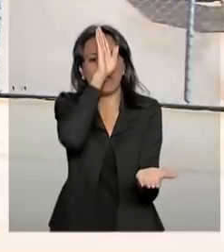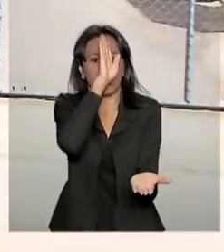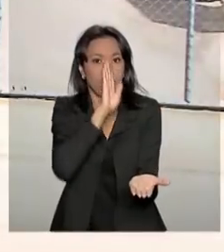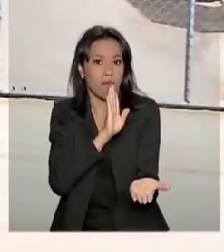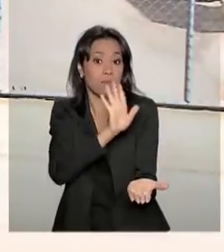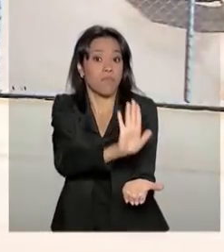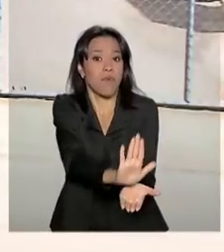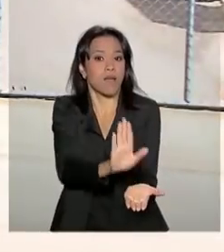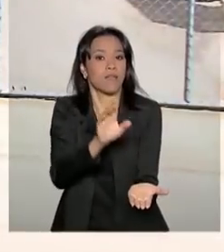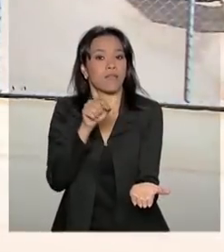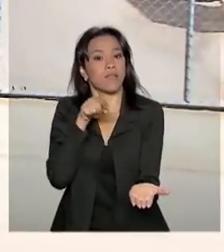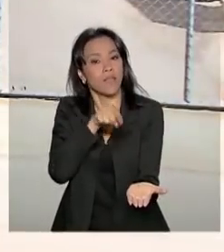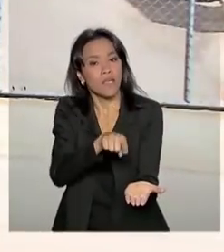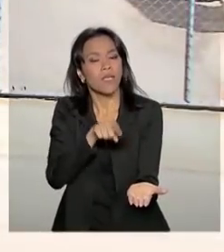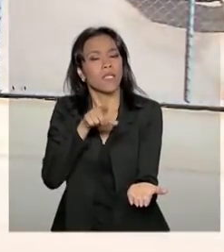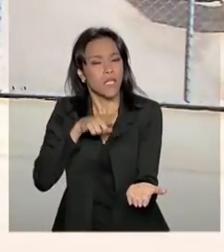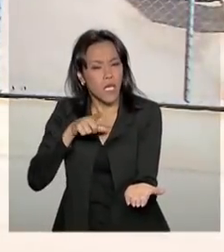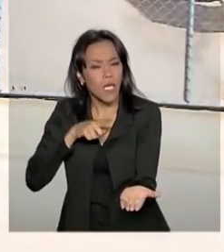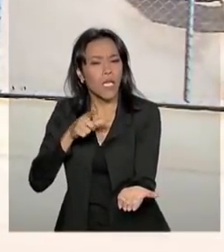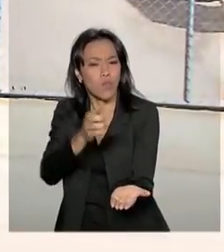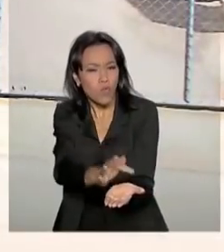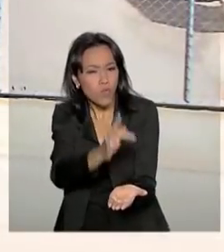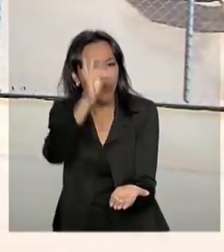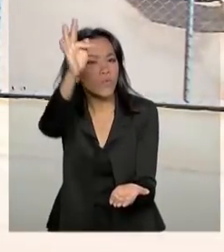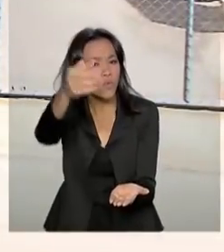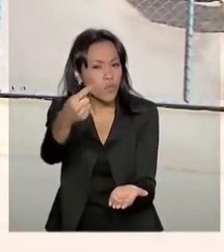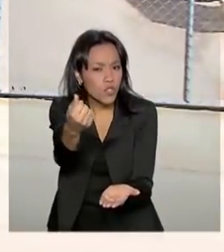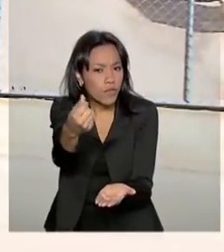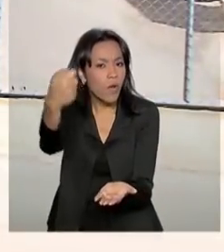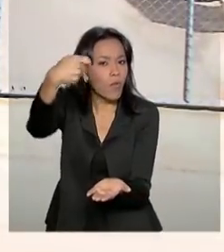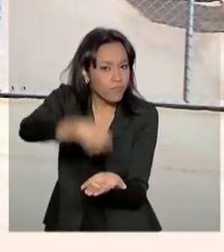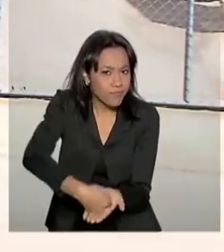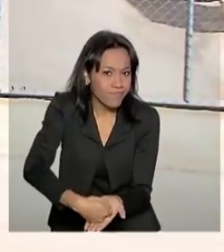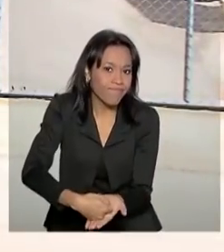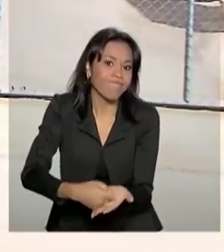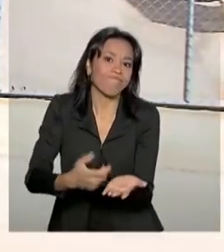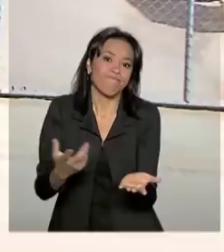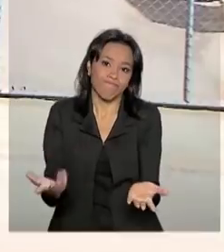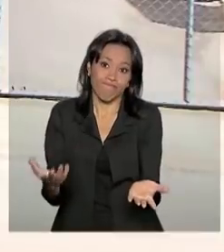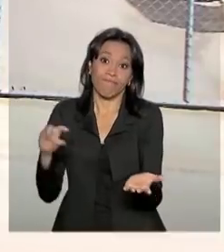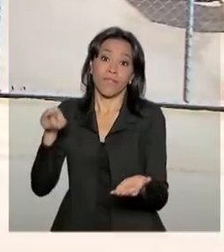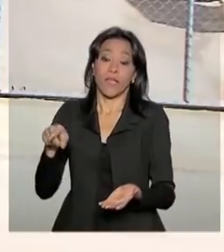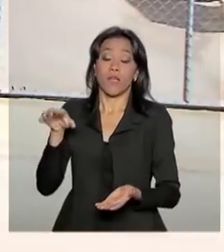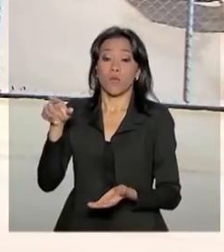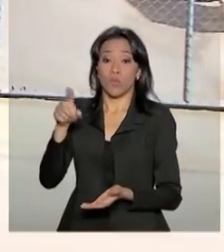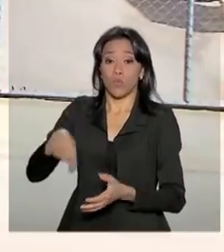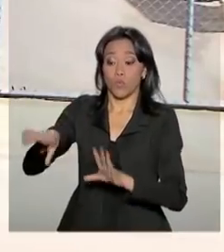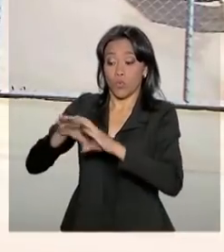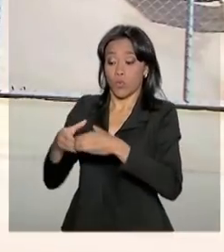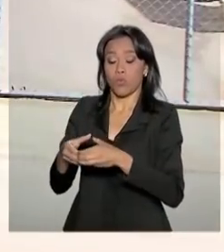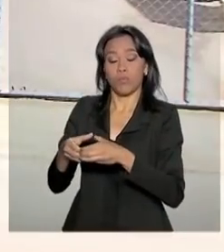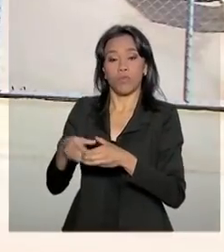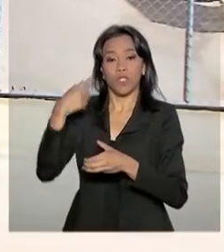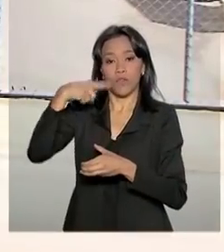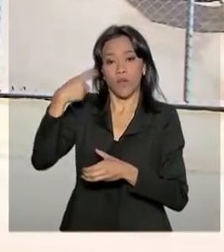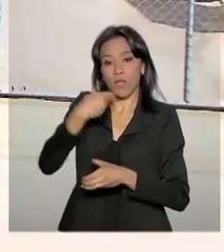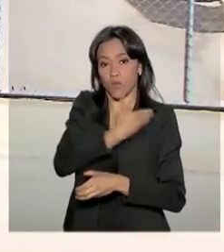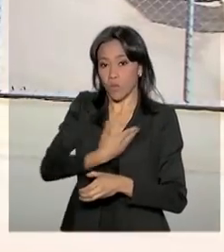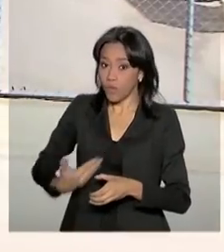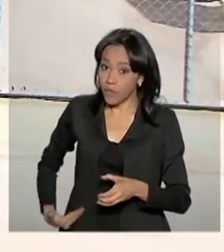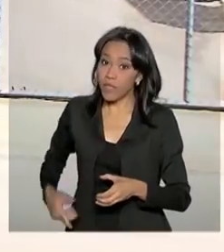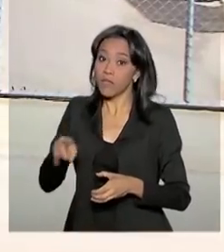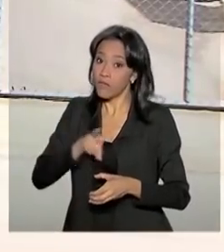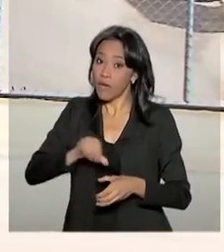gratuito, mas em que há sim uma cobrança futura de honorários. Os defensores afirmaram que vão ficar aqui na cidade